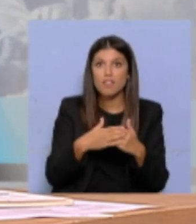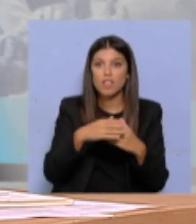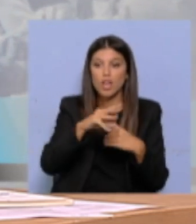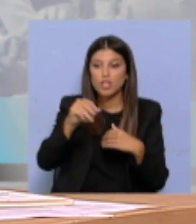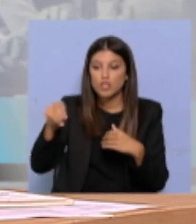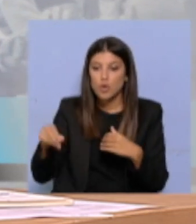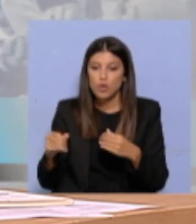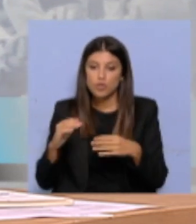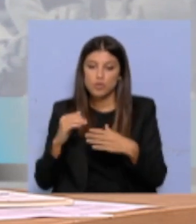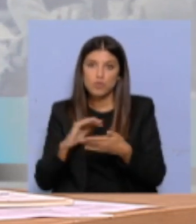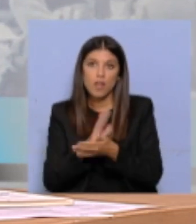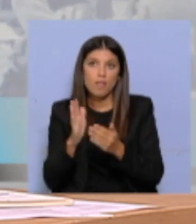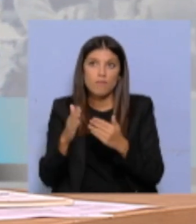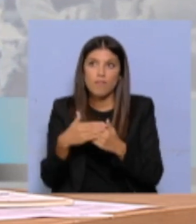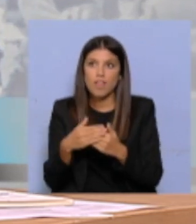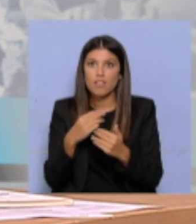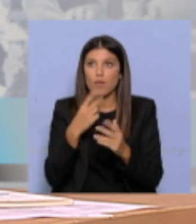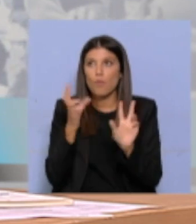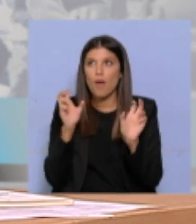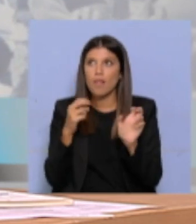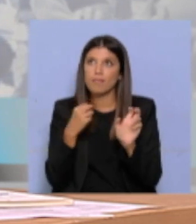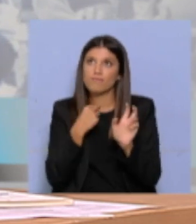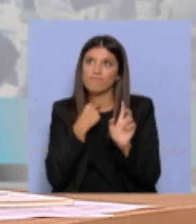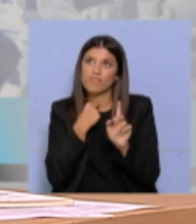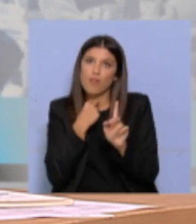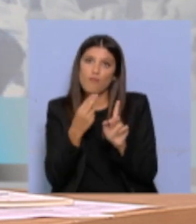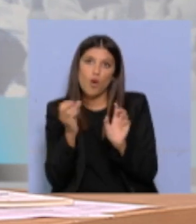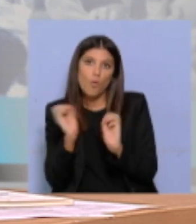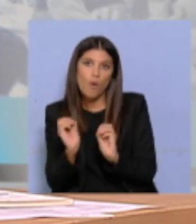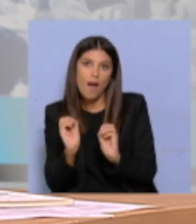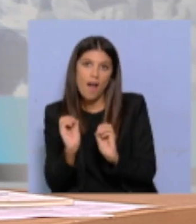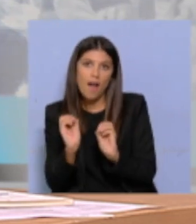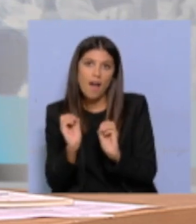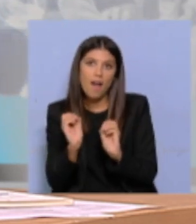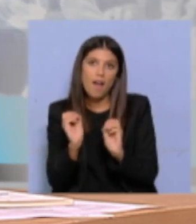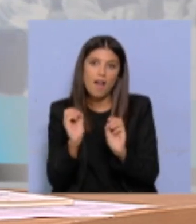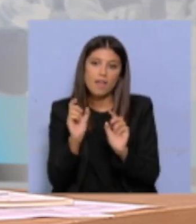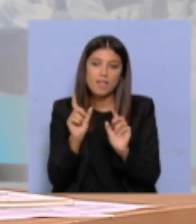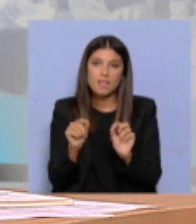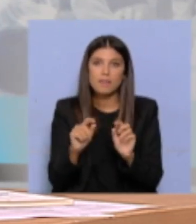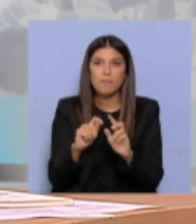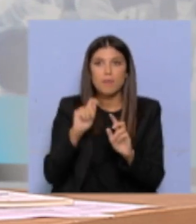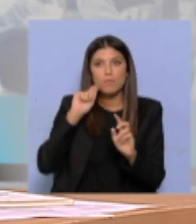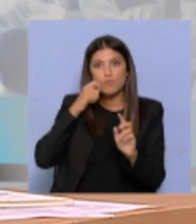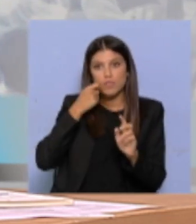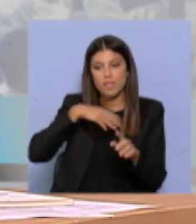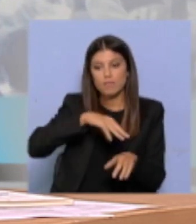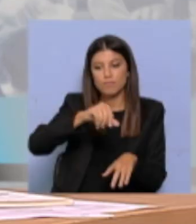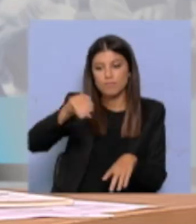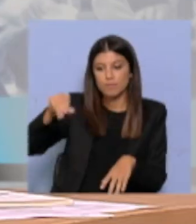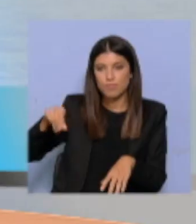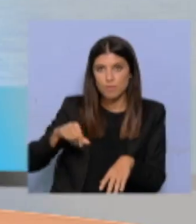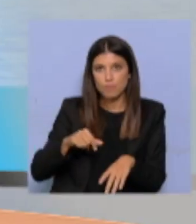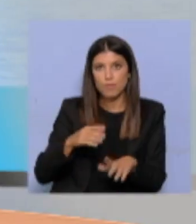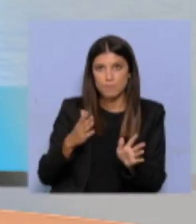que, ou pensamos na associação, que é a coesão territorial que acabará também por ficar um pouco posta em causa.